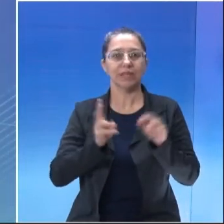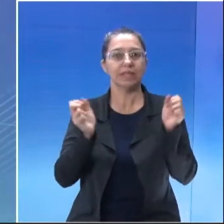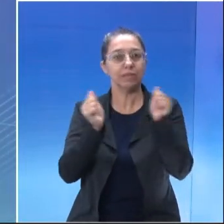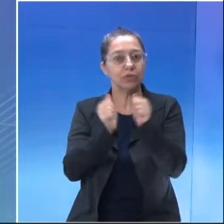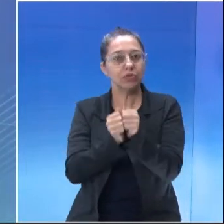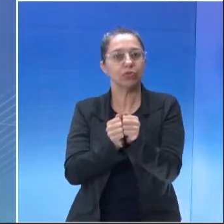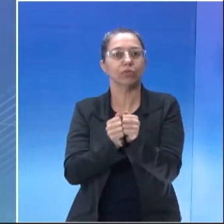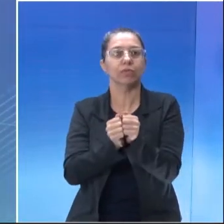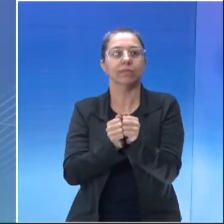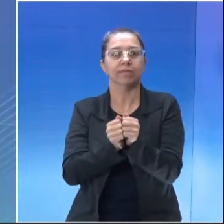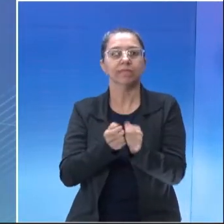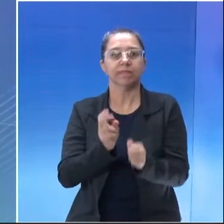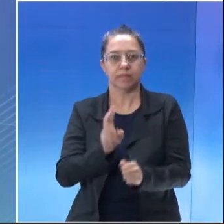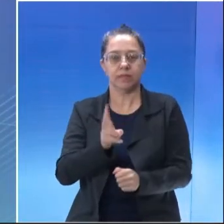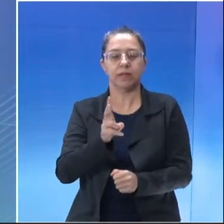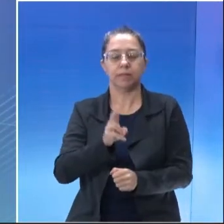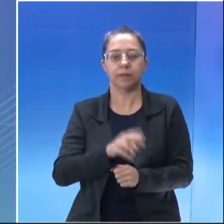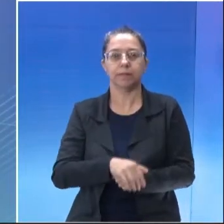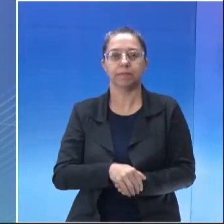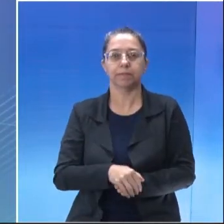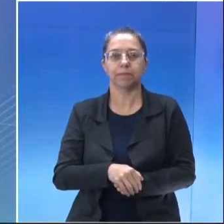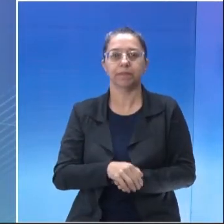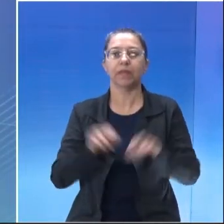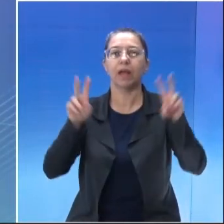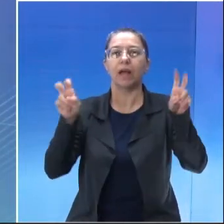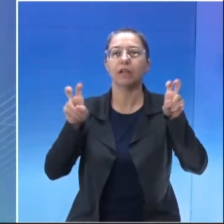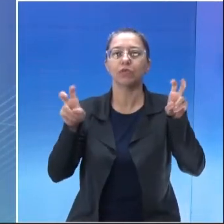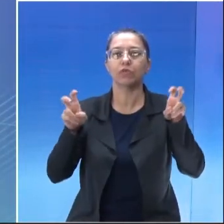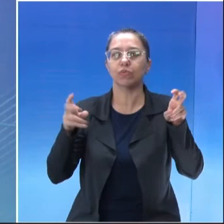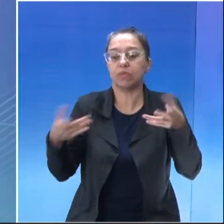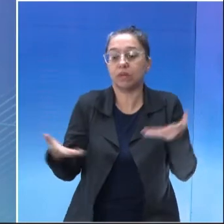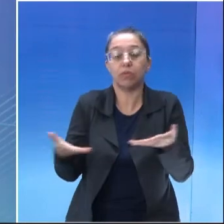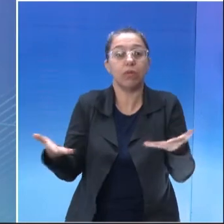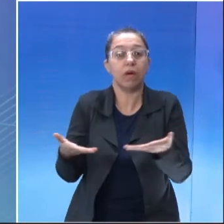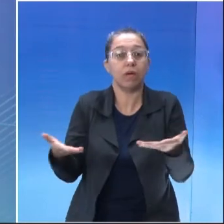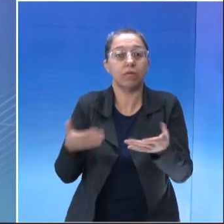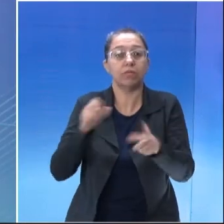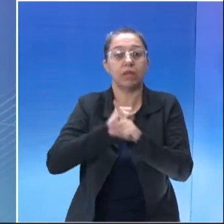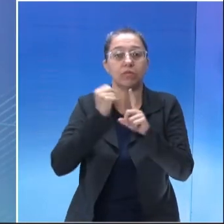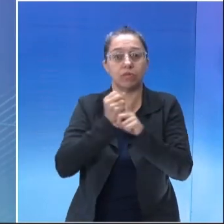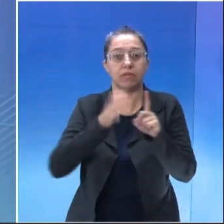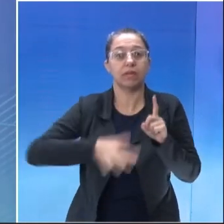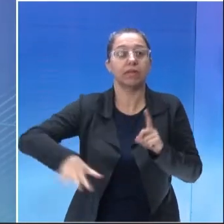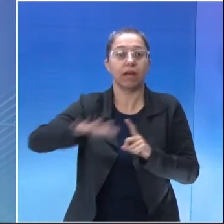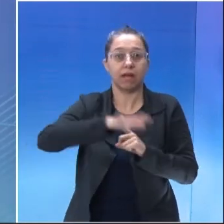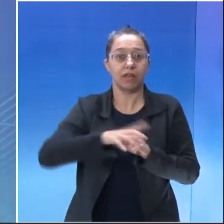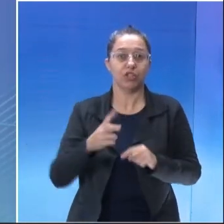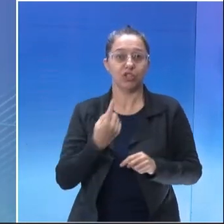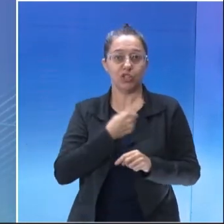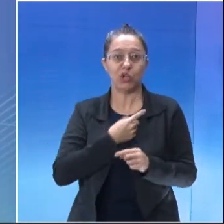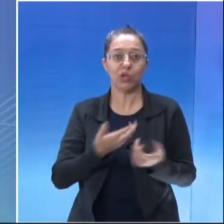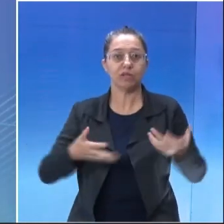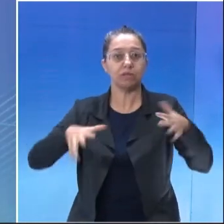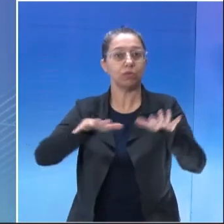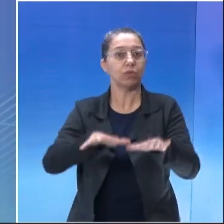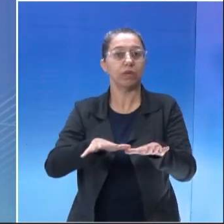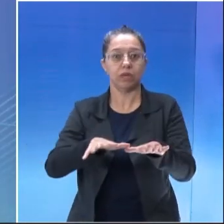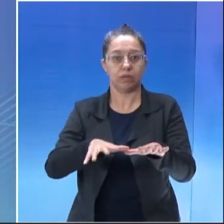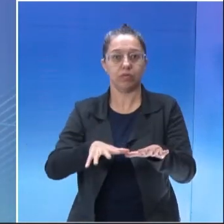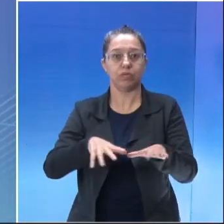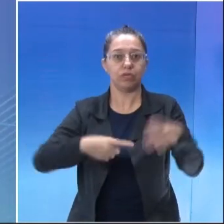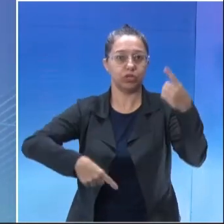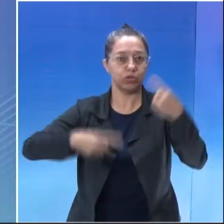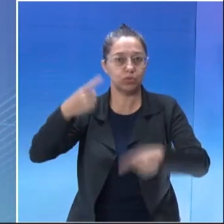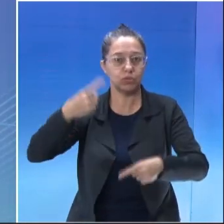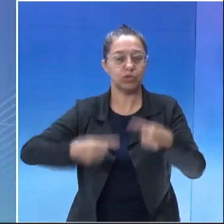assuntos contemporâneos. O que são assuntos contemporâneos? Assuntos que a gente, da sociedade, que a gente está aí no nosso dia a dia, que nós estamos discutindo,